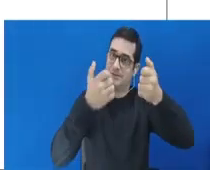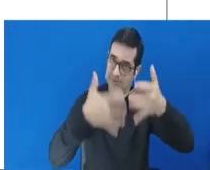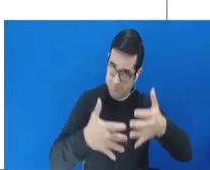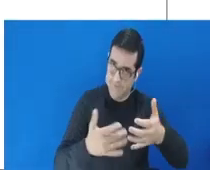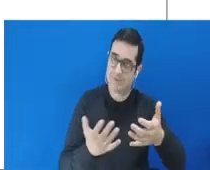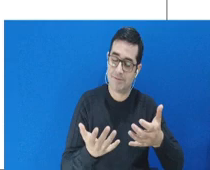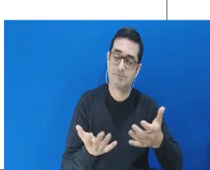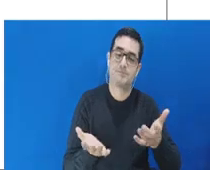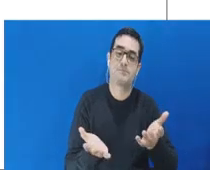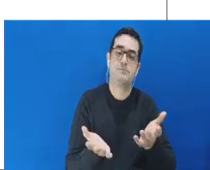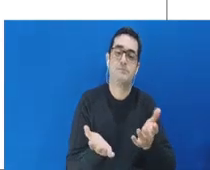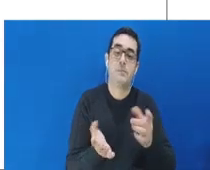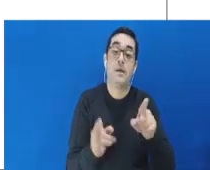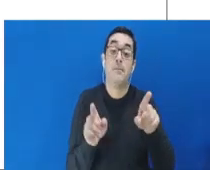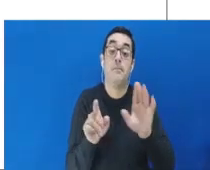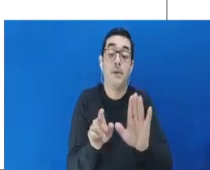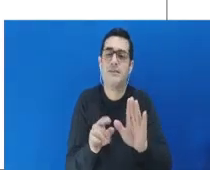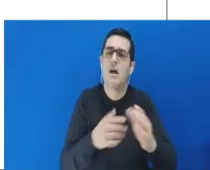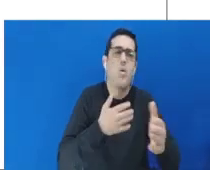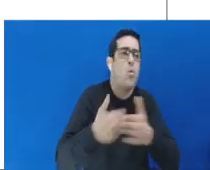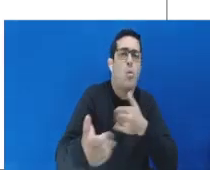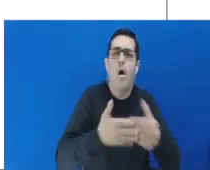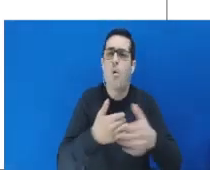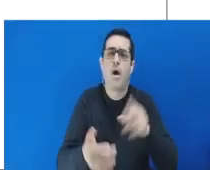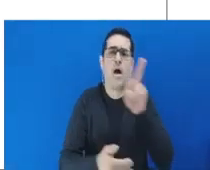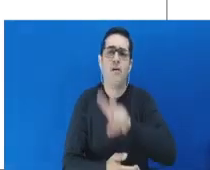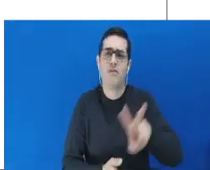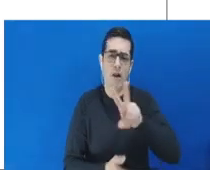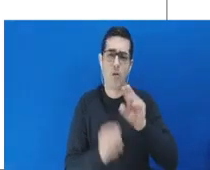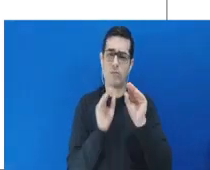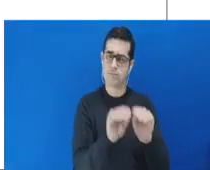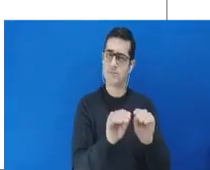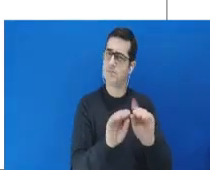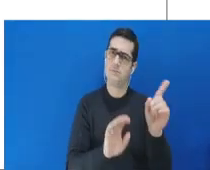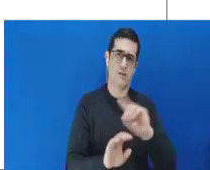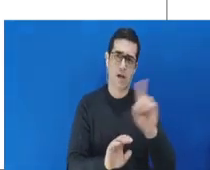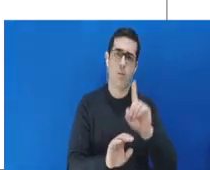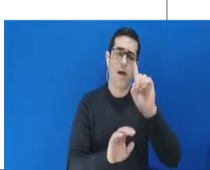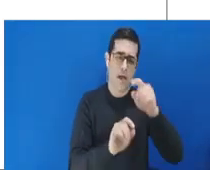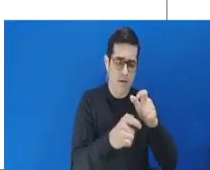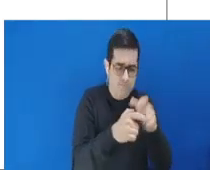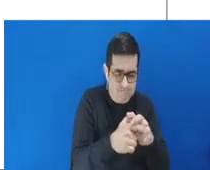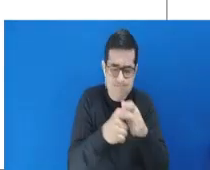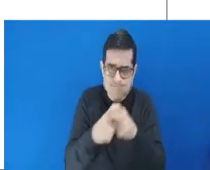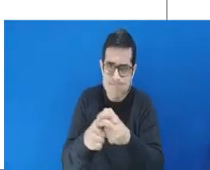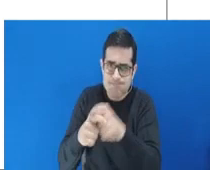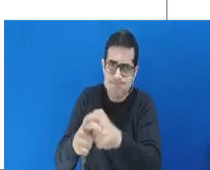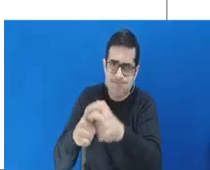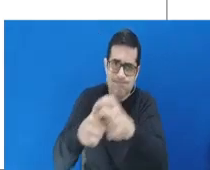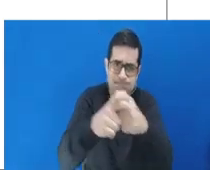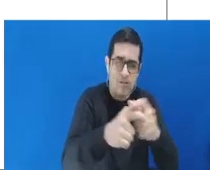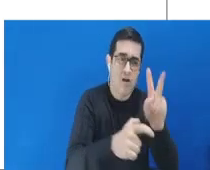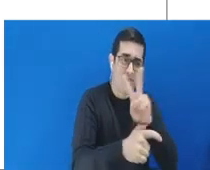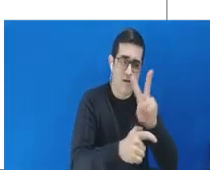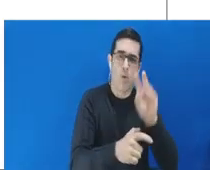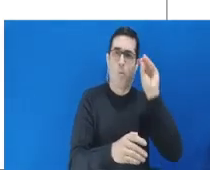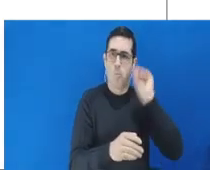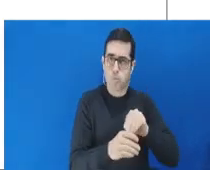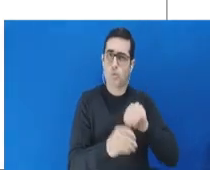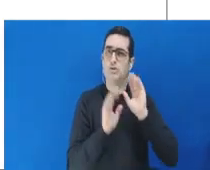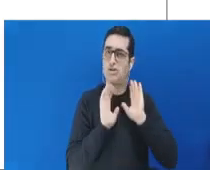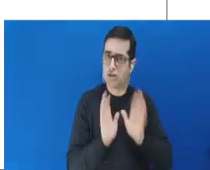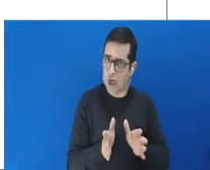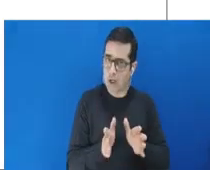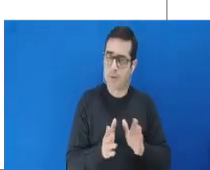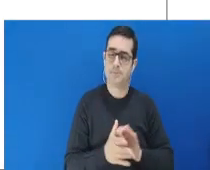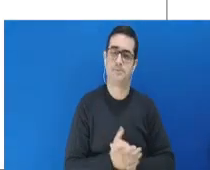ele está diretamente relacionado a pacotes discretos de energia, né? Bom, quem